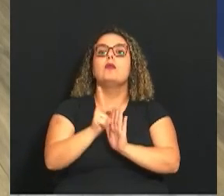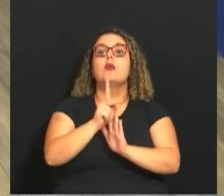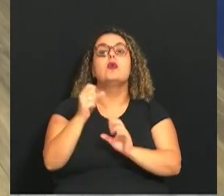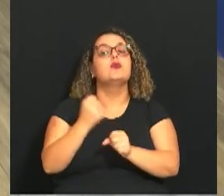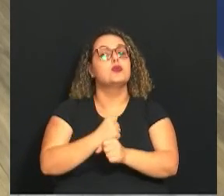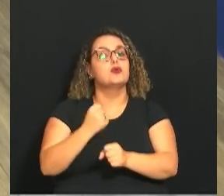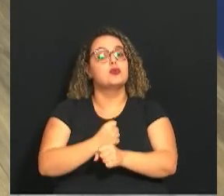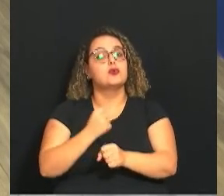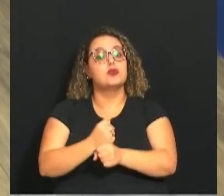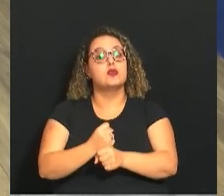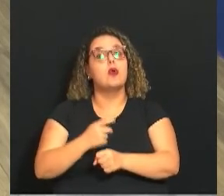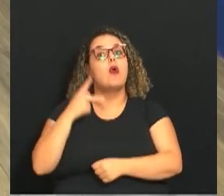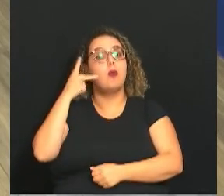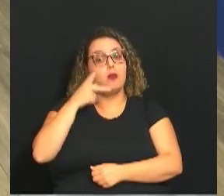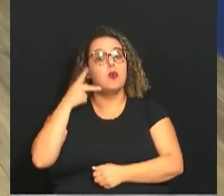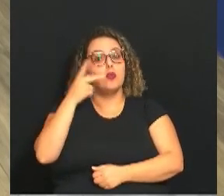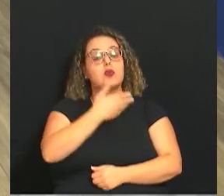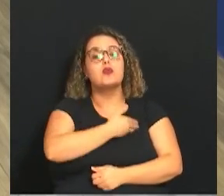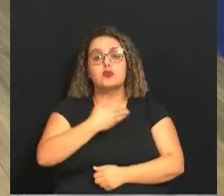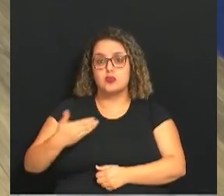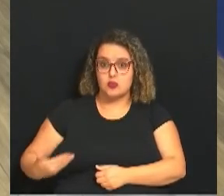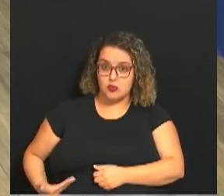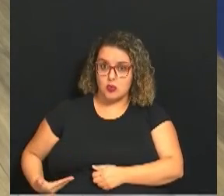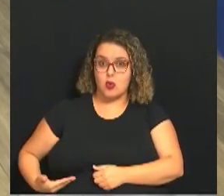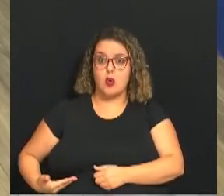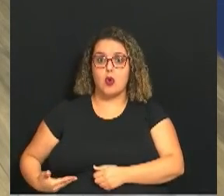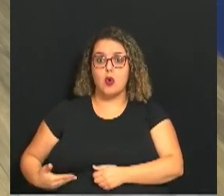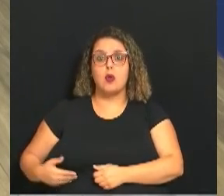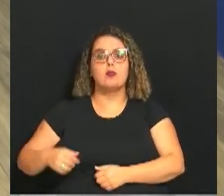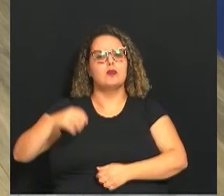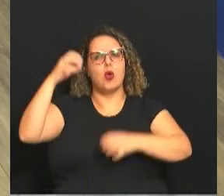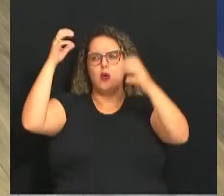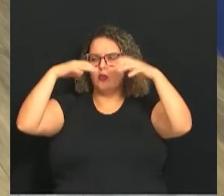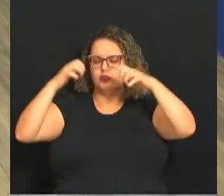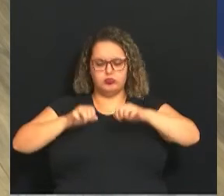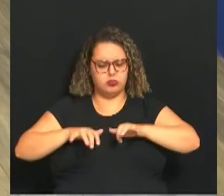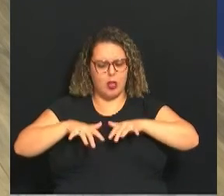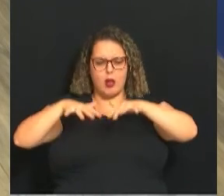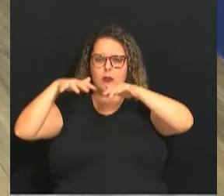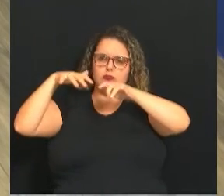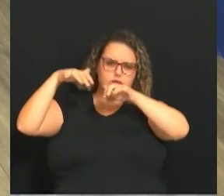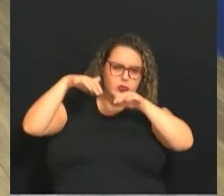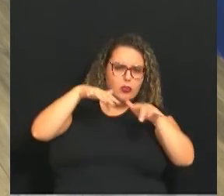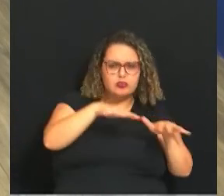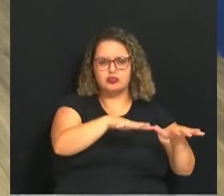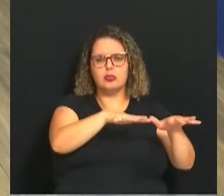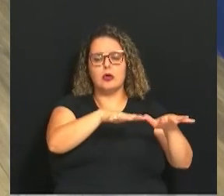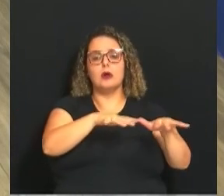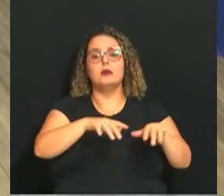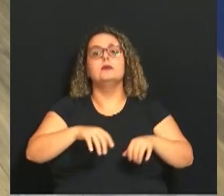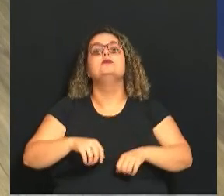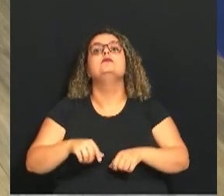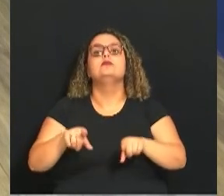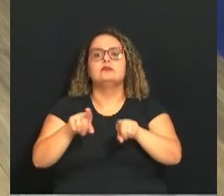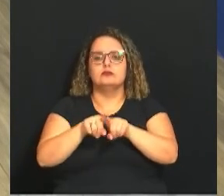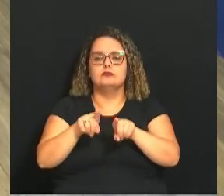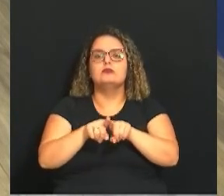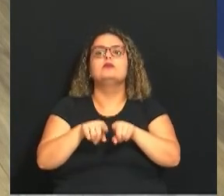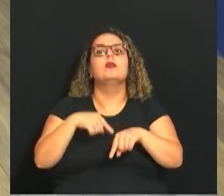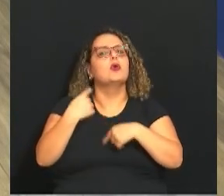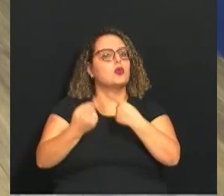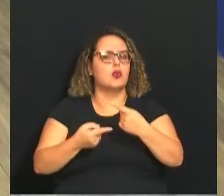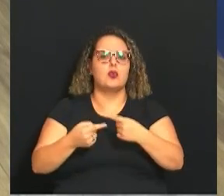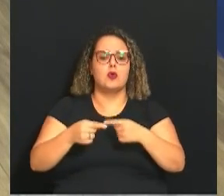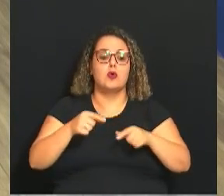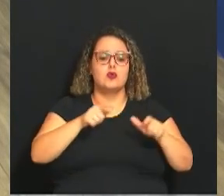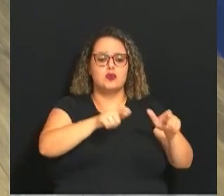e políticas públicas para combates a alagamentos, enchentes, inundações em pontos